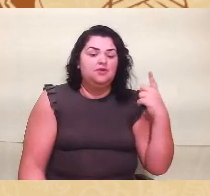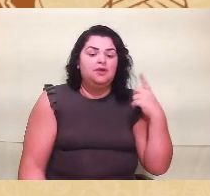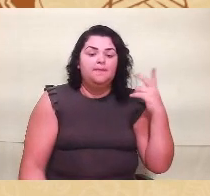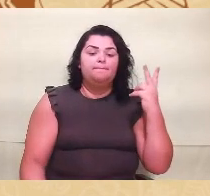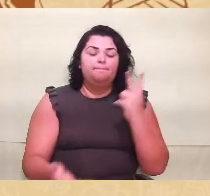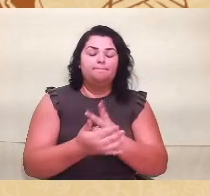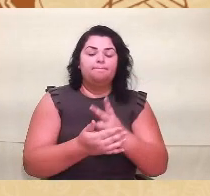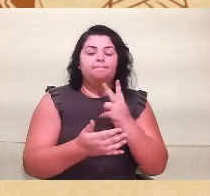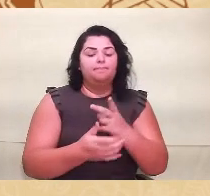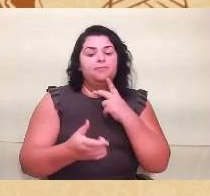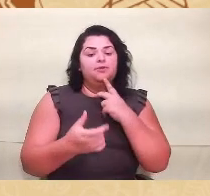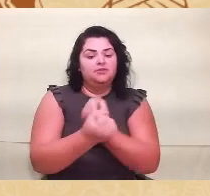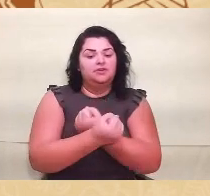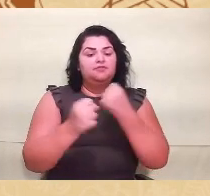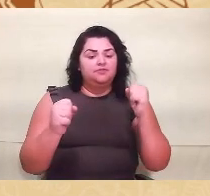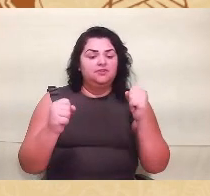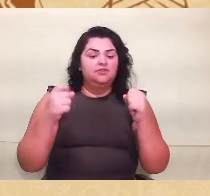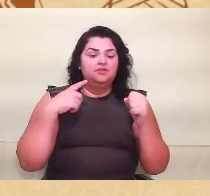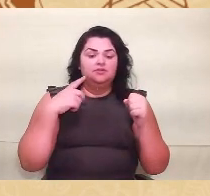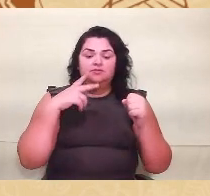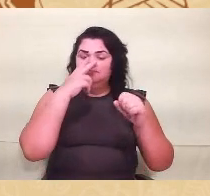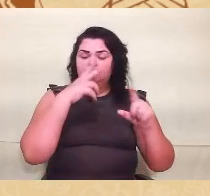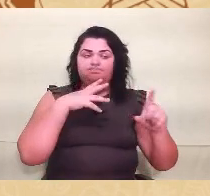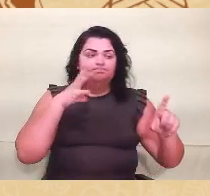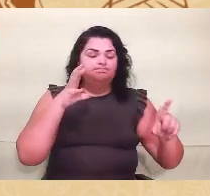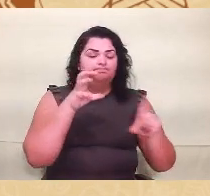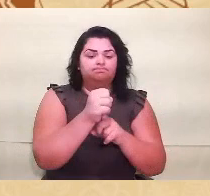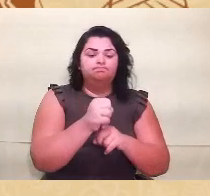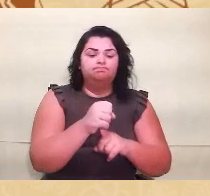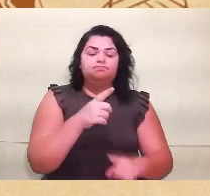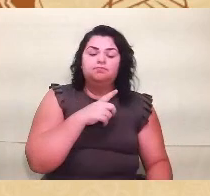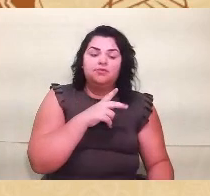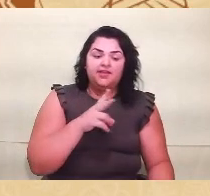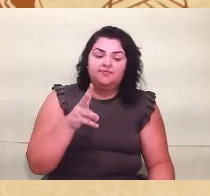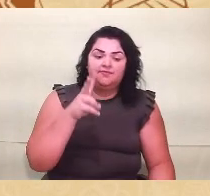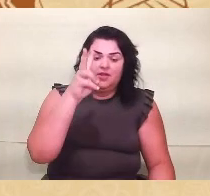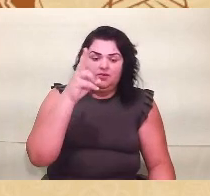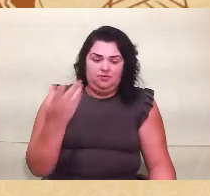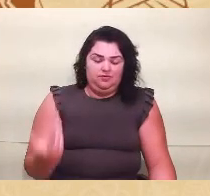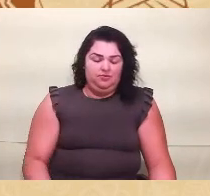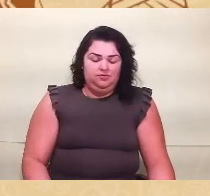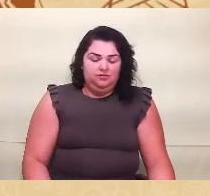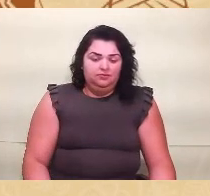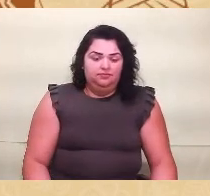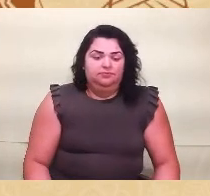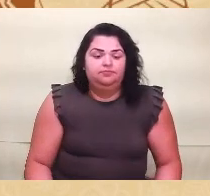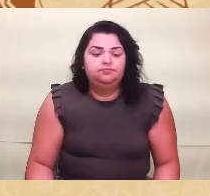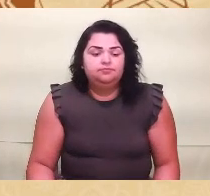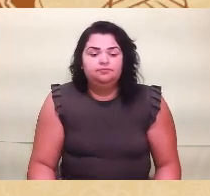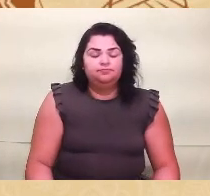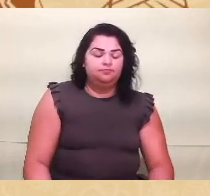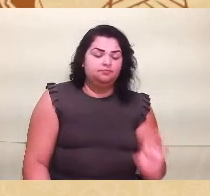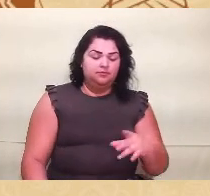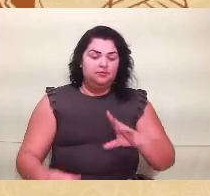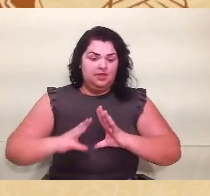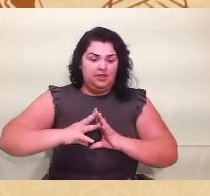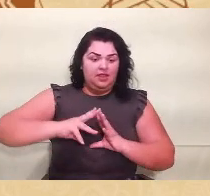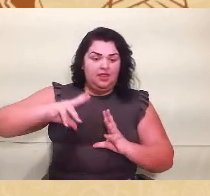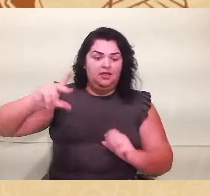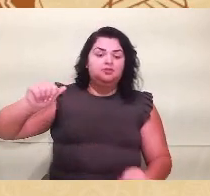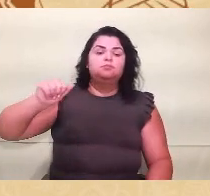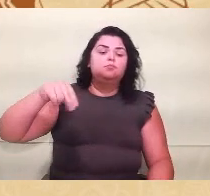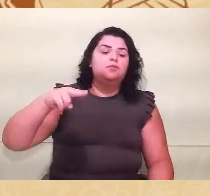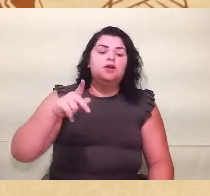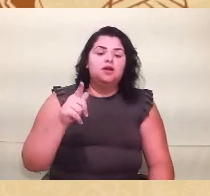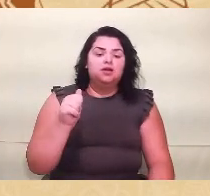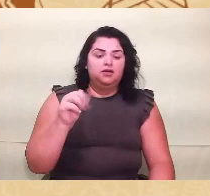era devorado, mas não no sentido do valor da carne humana. O angá é alma, né? Era mais valor espiritual. É só